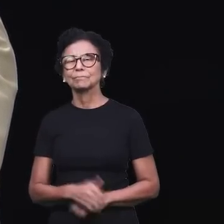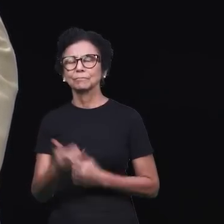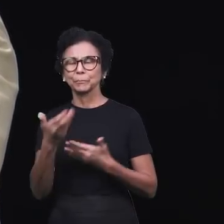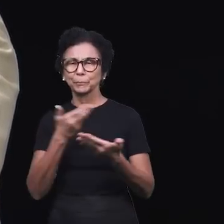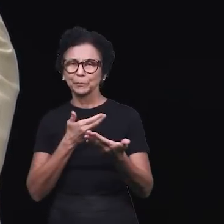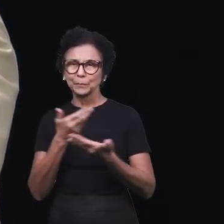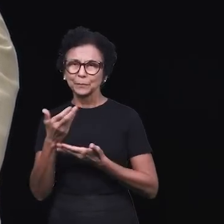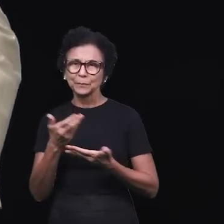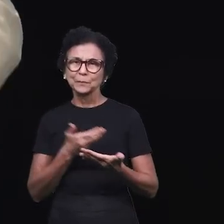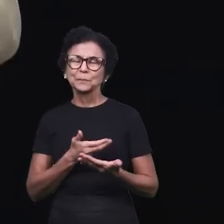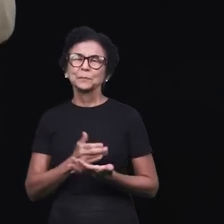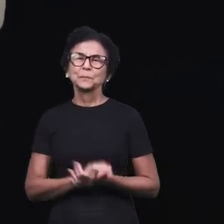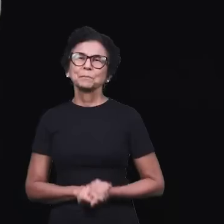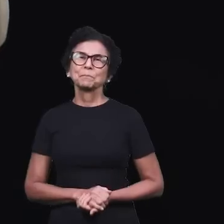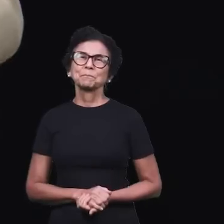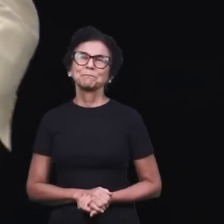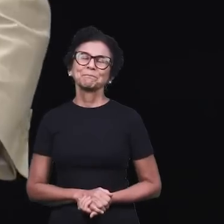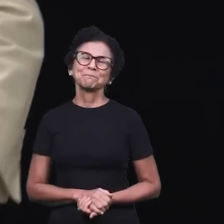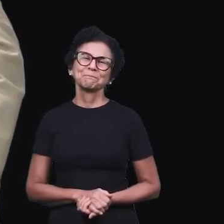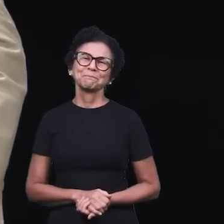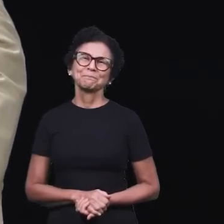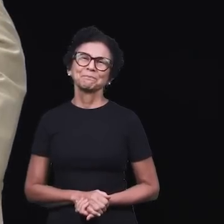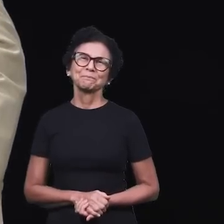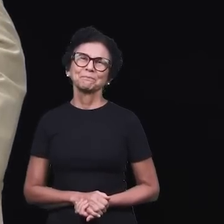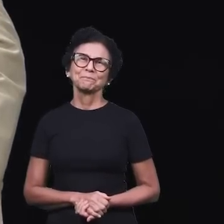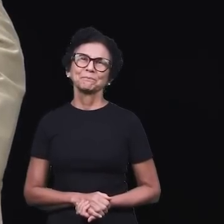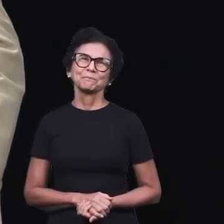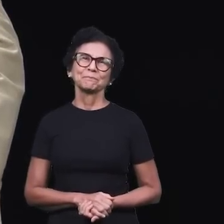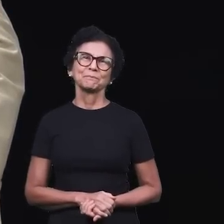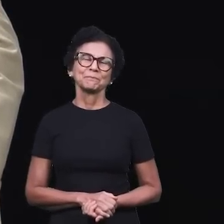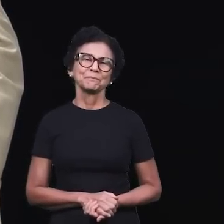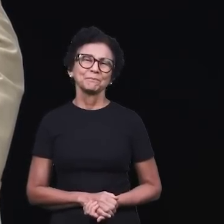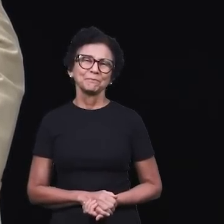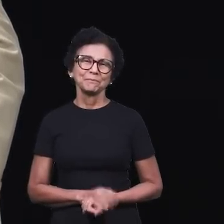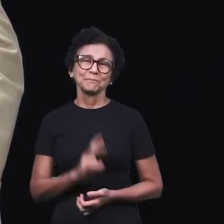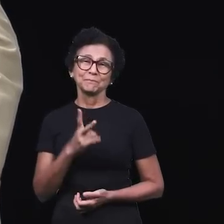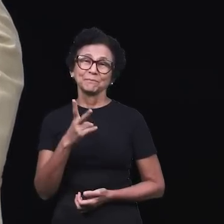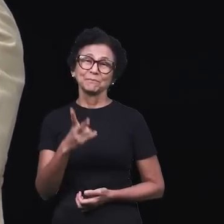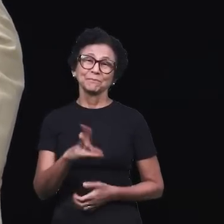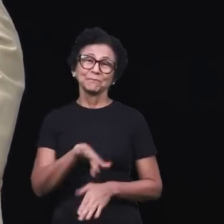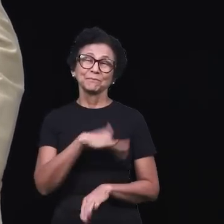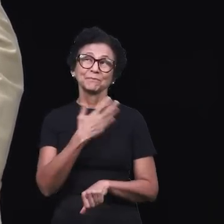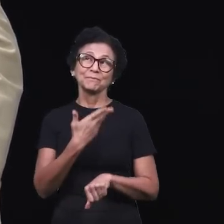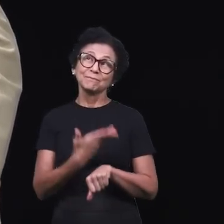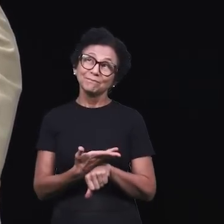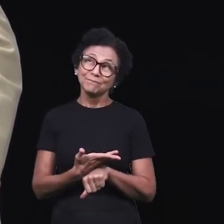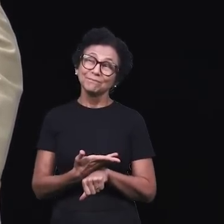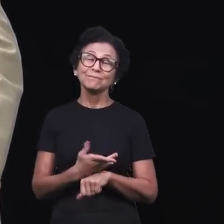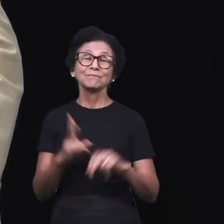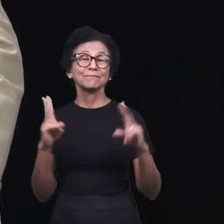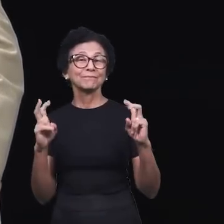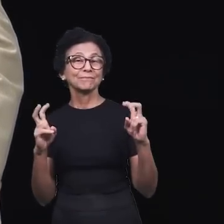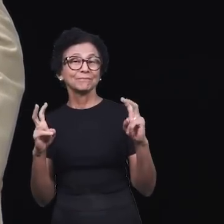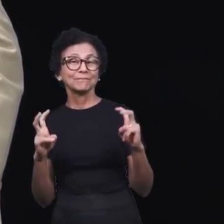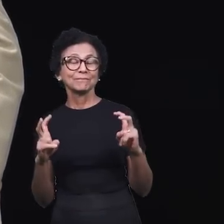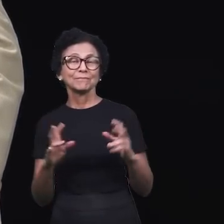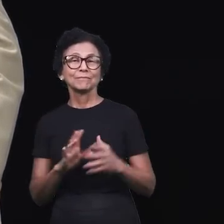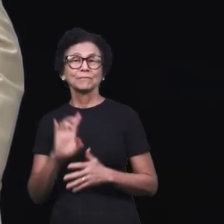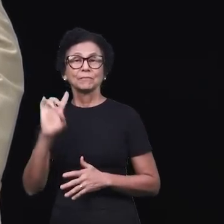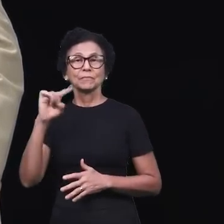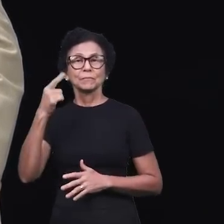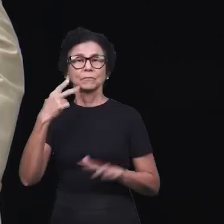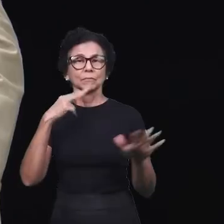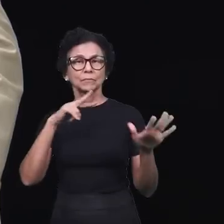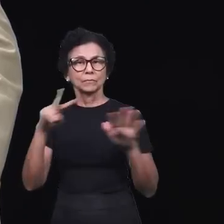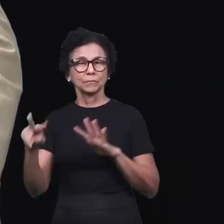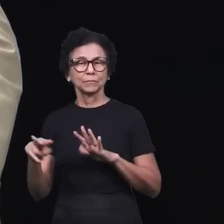aqui com os irmãos, ficarem aqui o resto do dia falando, mas vamos continuar esse tema na próxima semana.